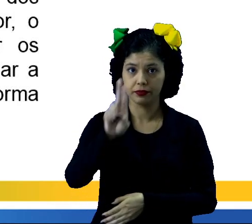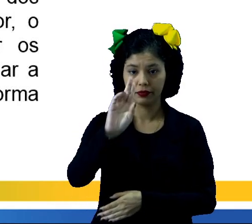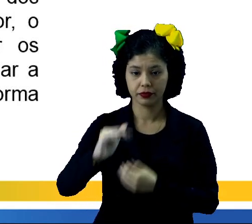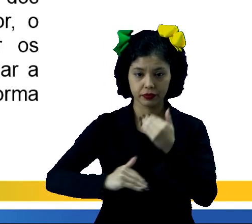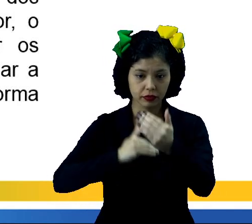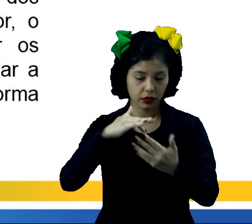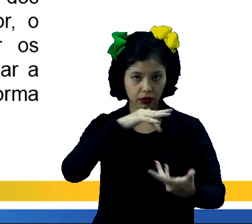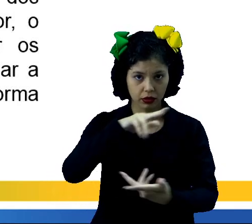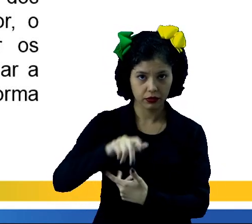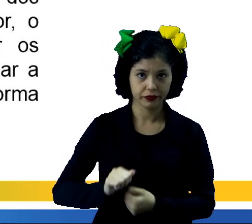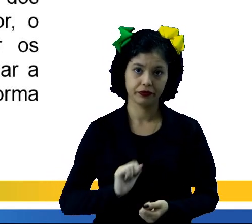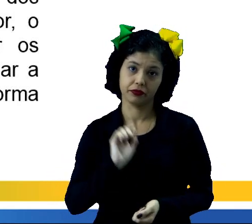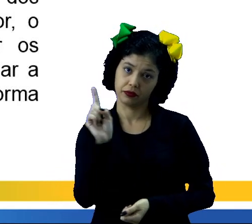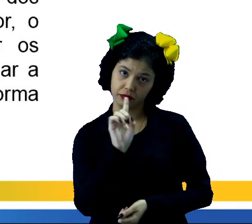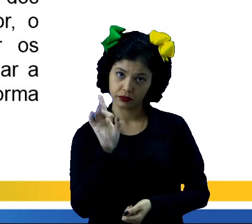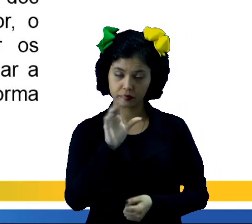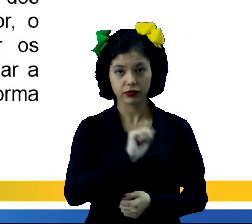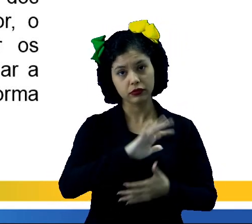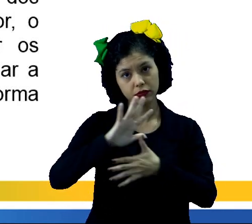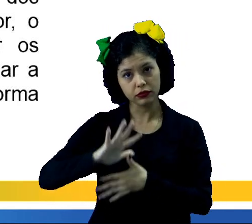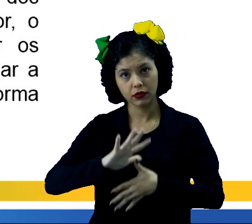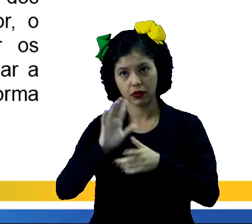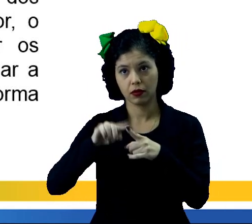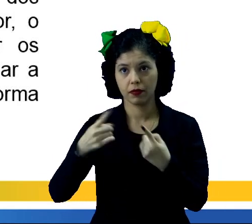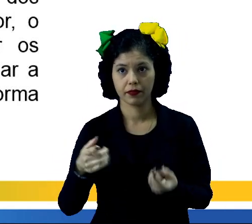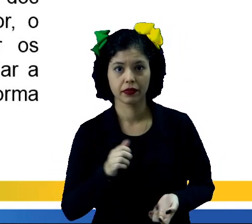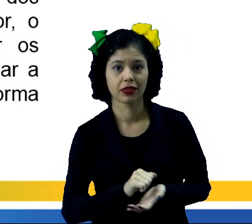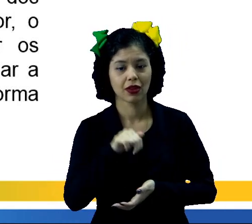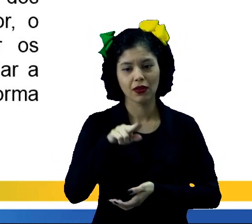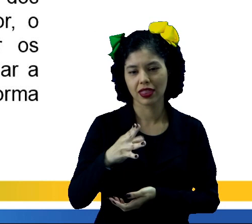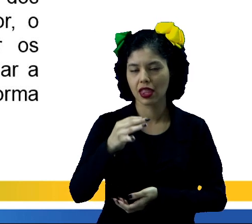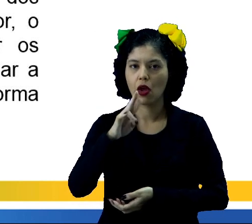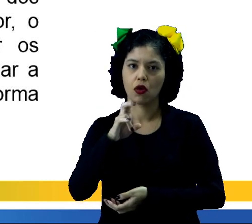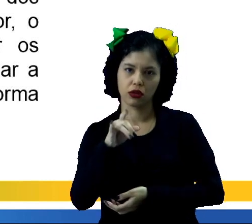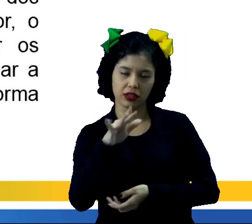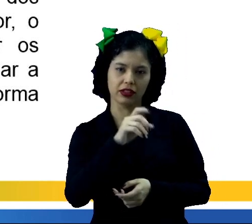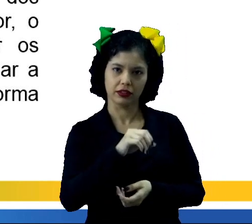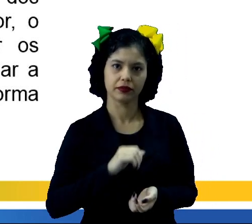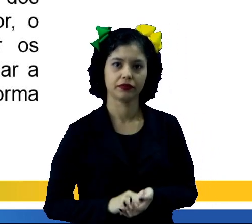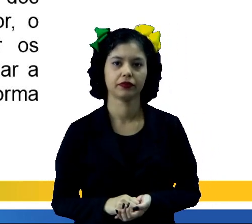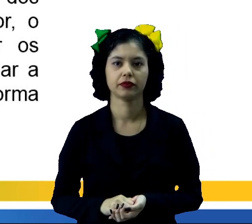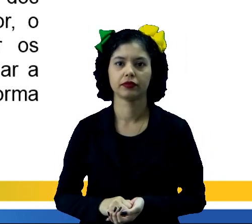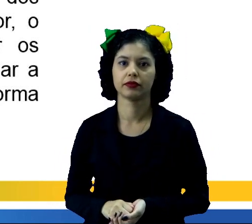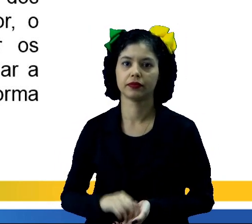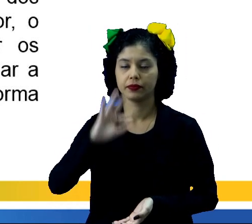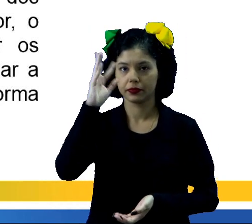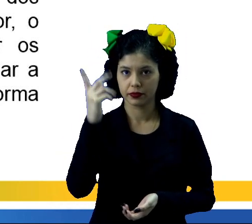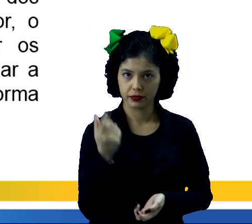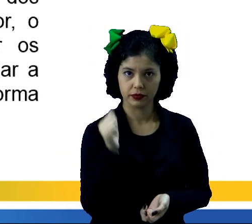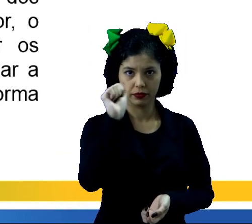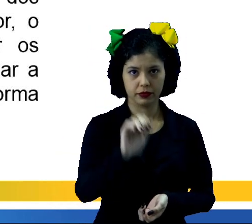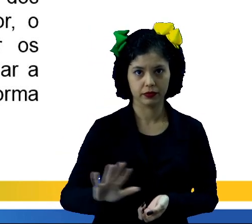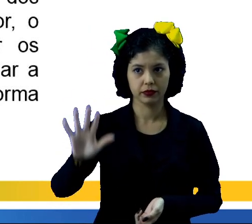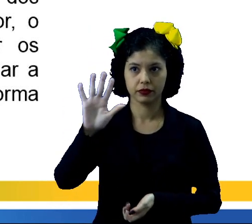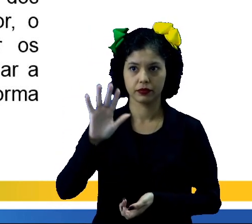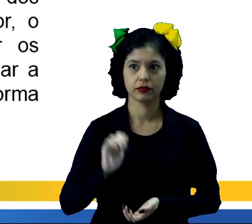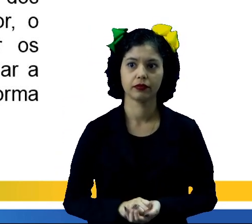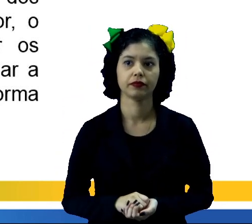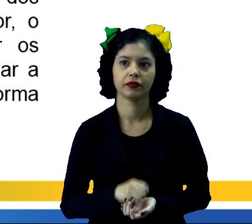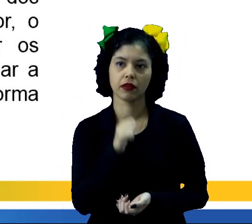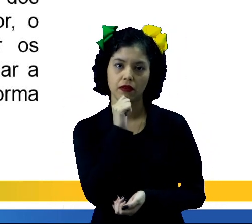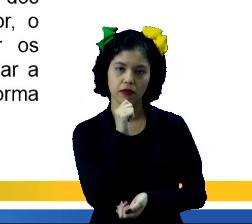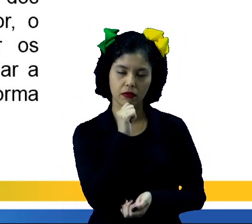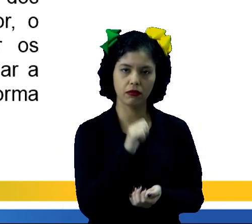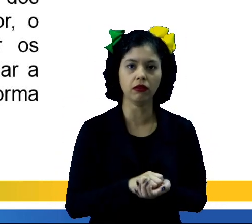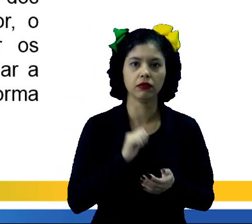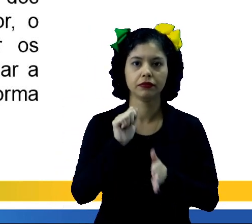mundo. Não só a colonização das Américas, mas como lá o neocolonialismo, a partilha da África, da Ásia. Na teoria,